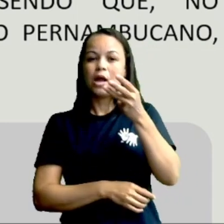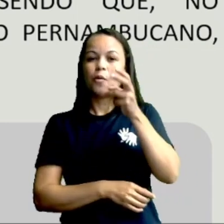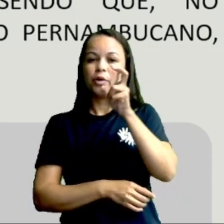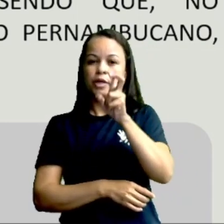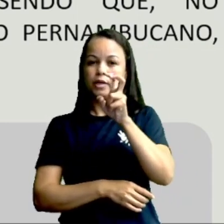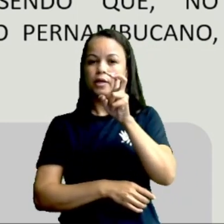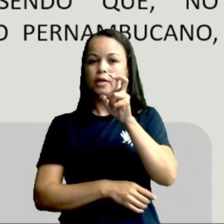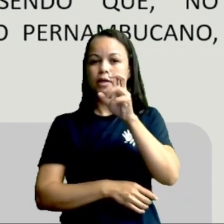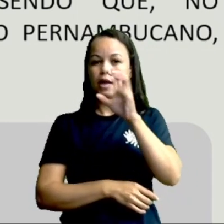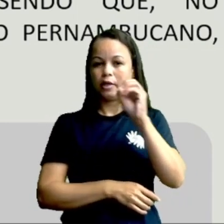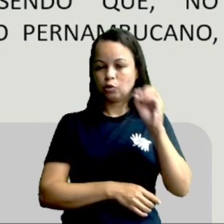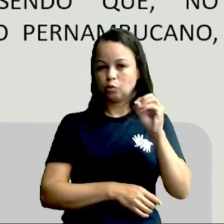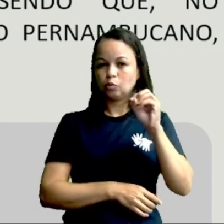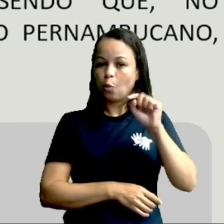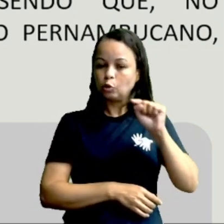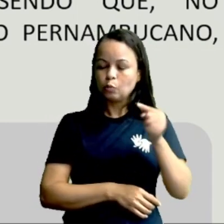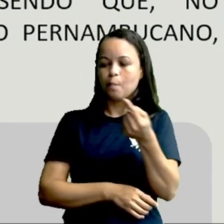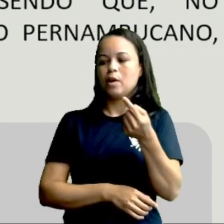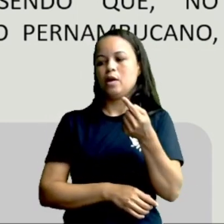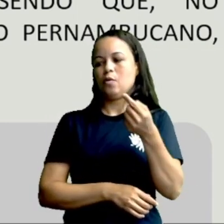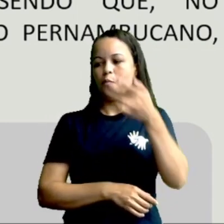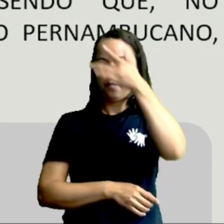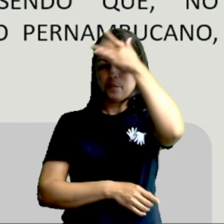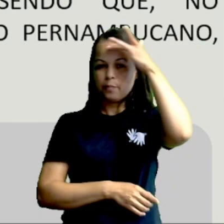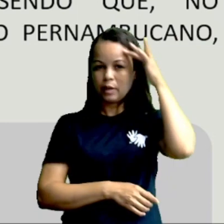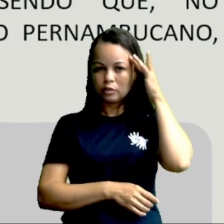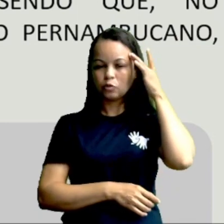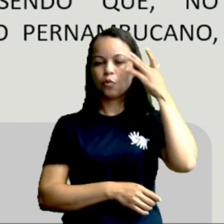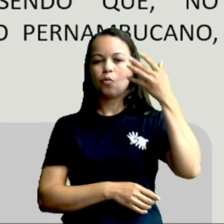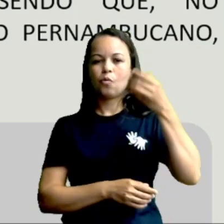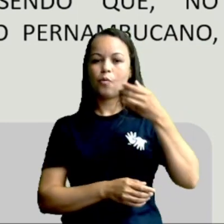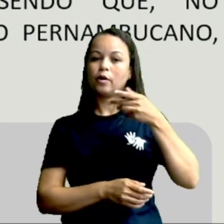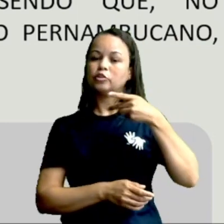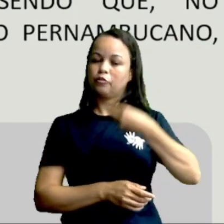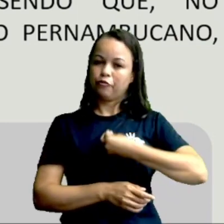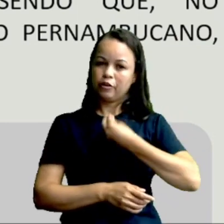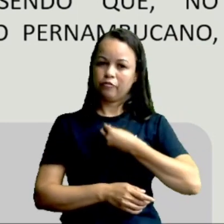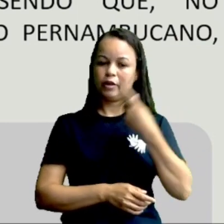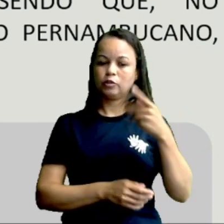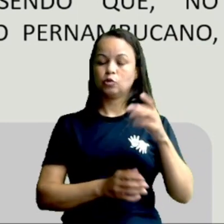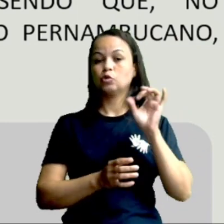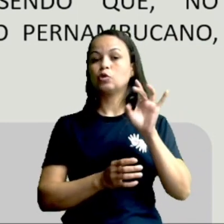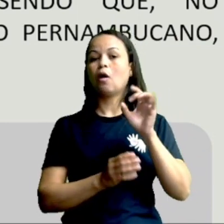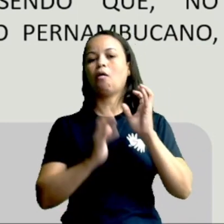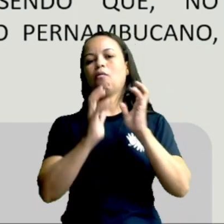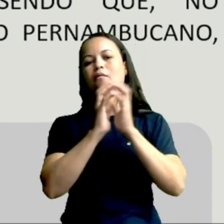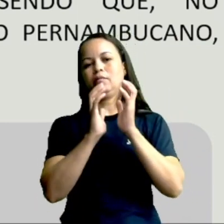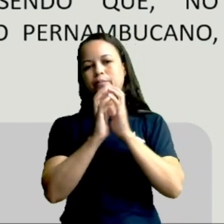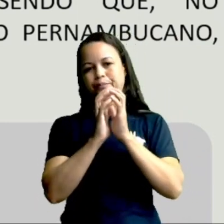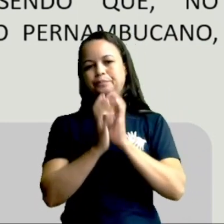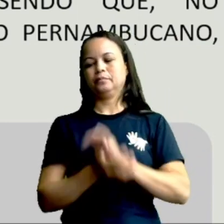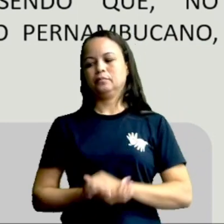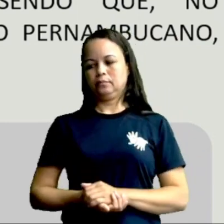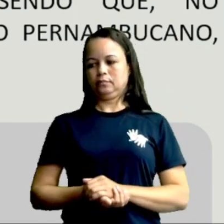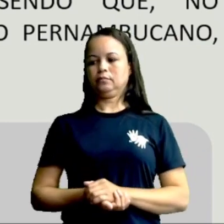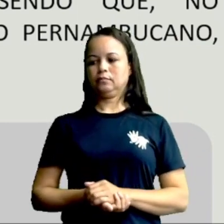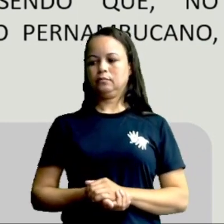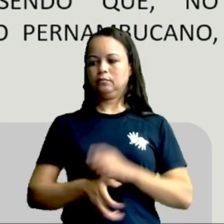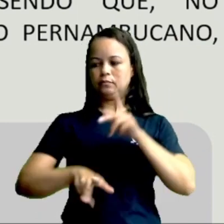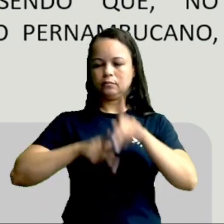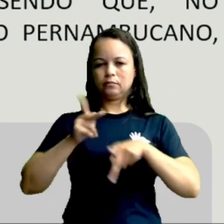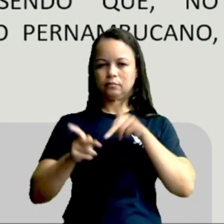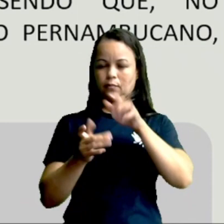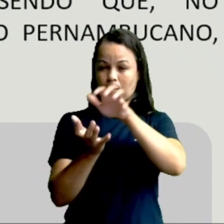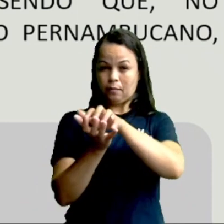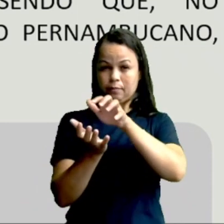1.500.000 habitantes, tá? Então, 1,5 milhões de habitantes está só em Recife. A população pernambucana